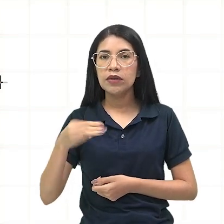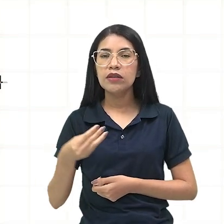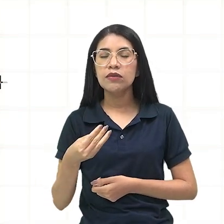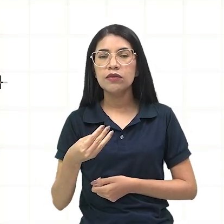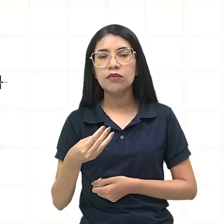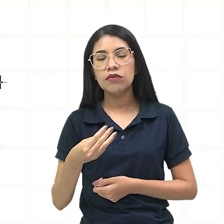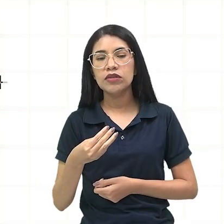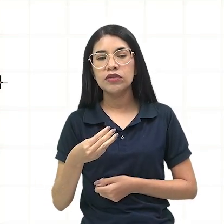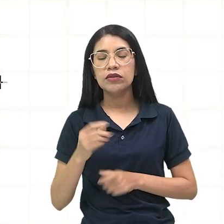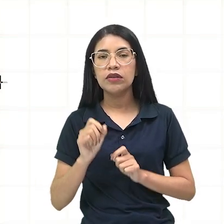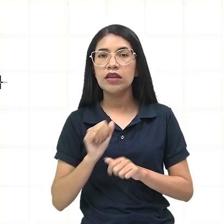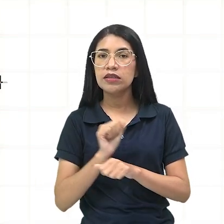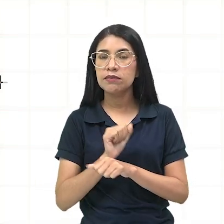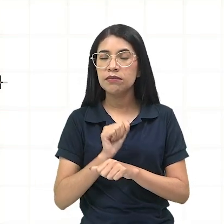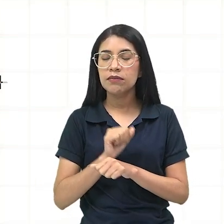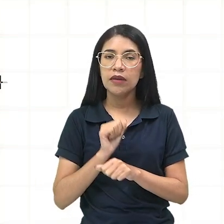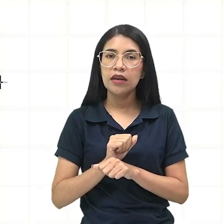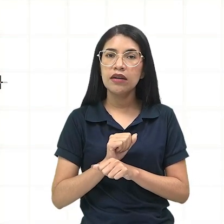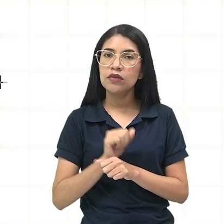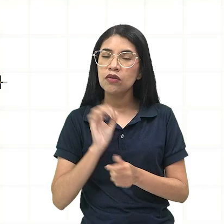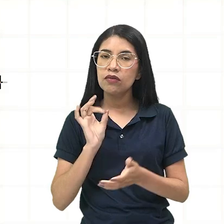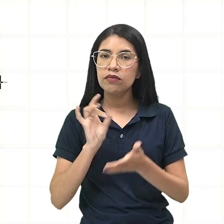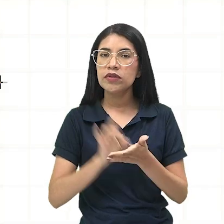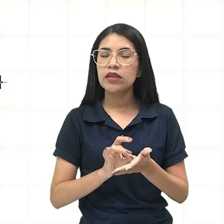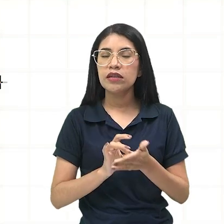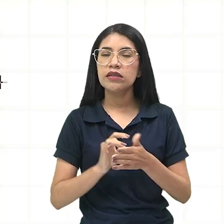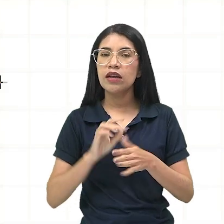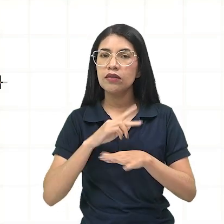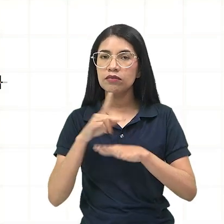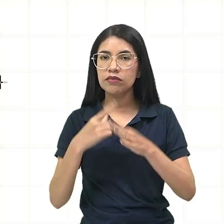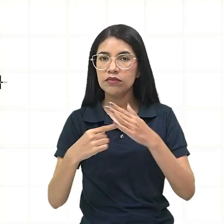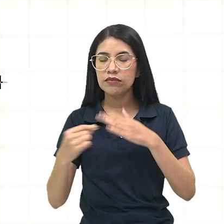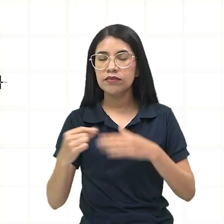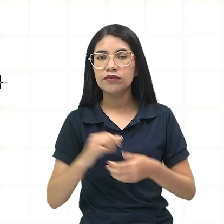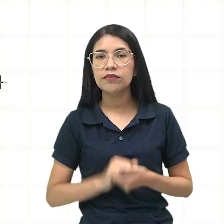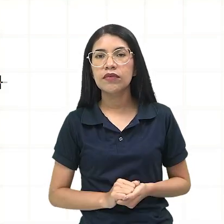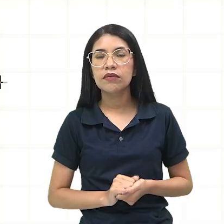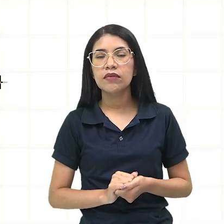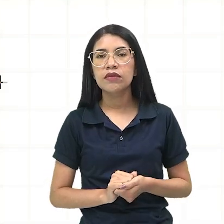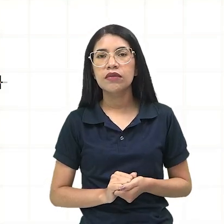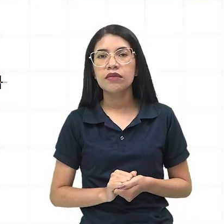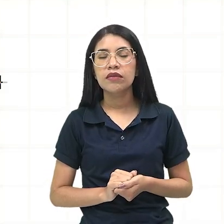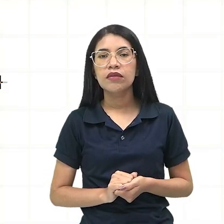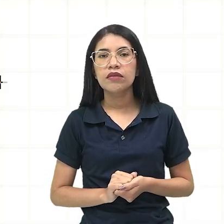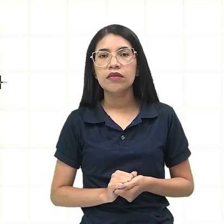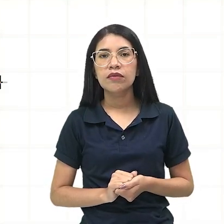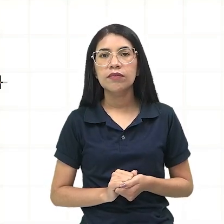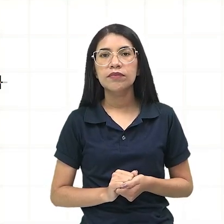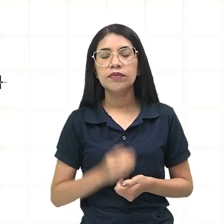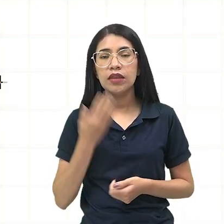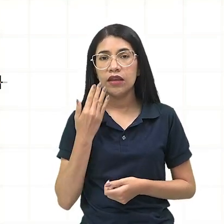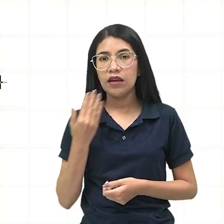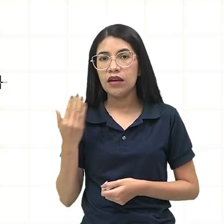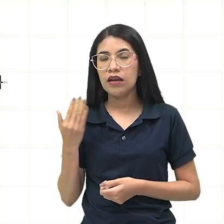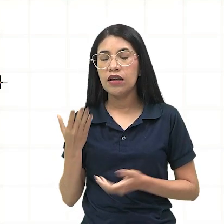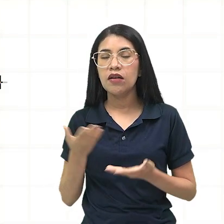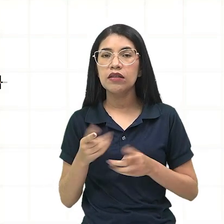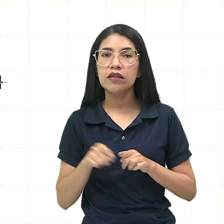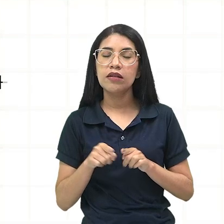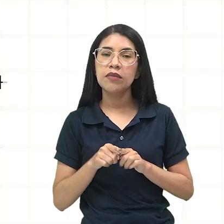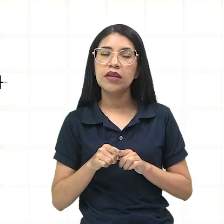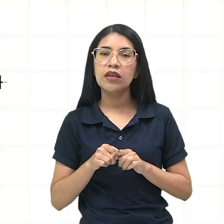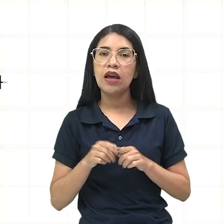3 milhões, aguardando aí o seu reconhecimento, né? Então tem toda essa situação. Nessa próxima tela, pessoal, dentro